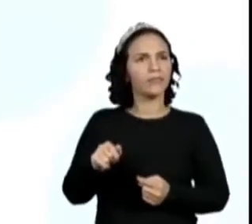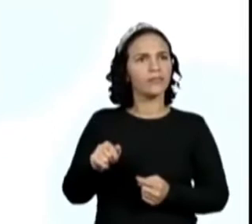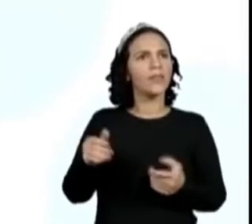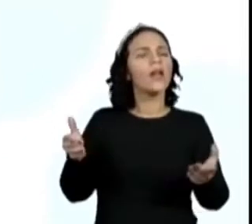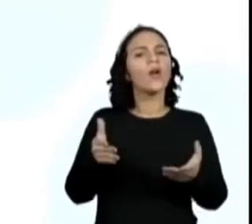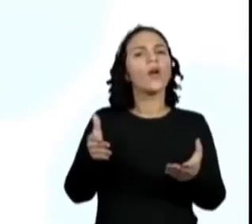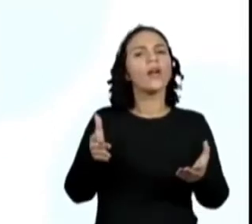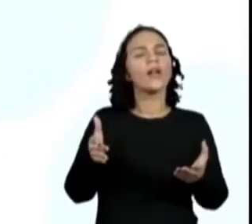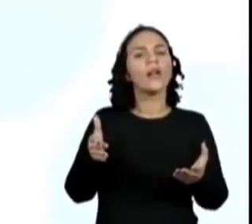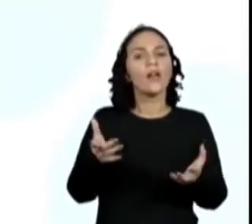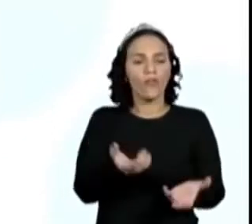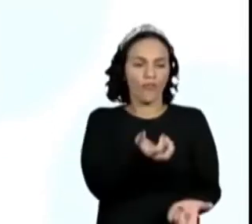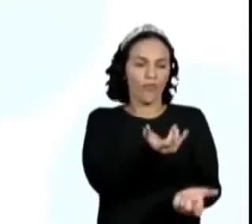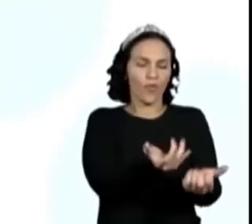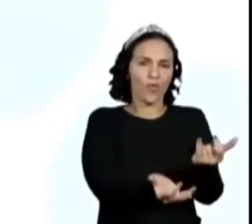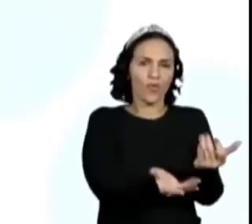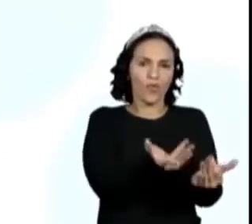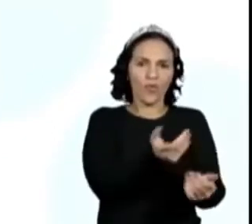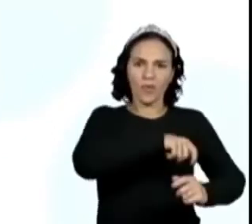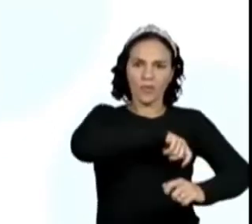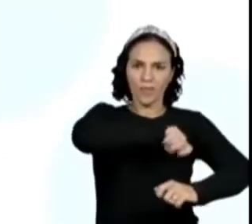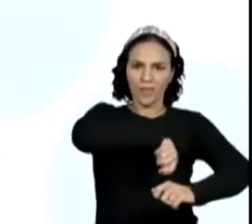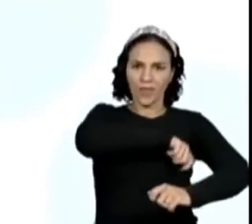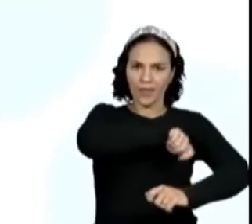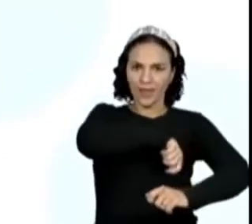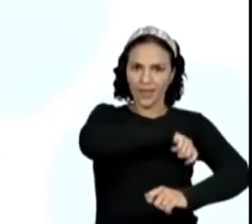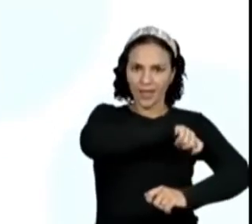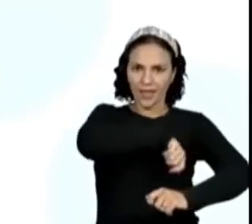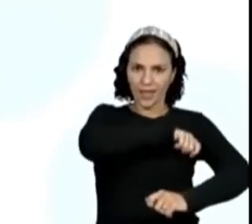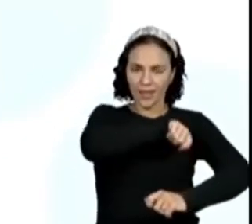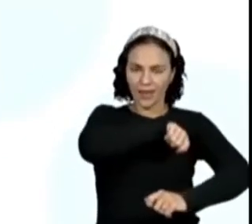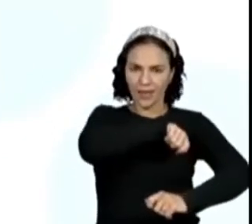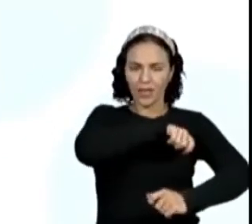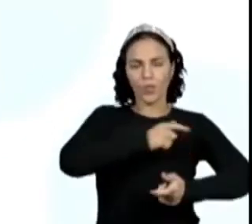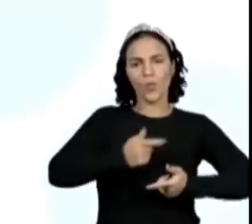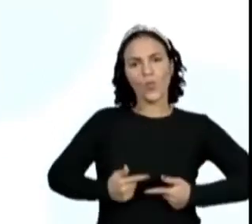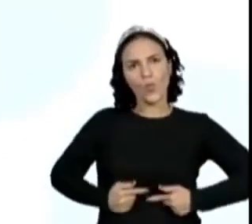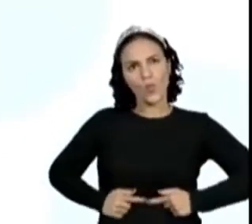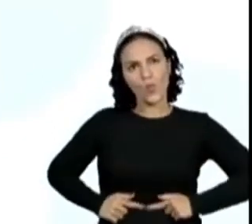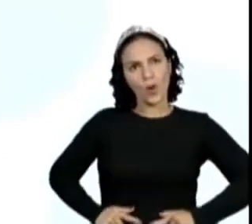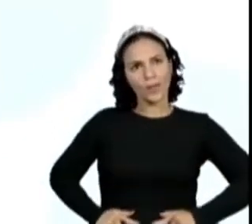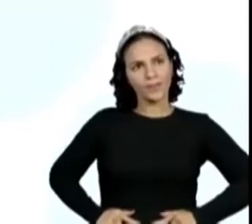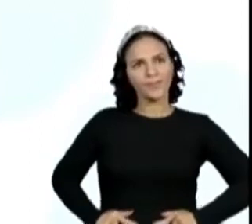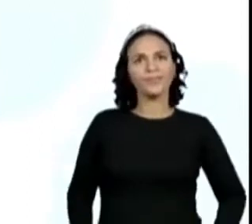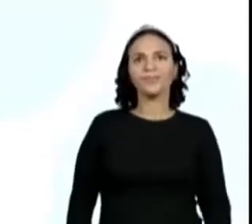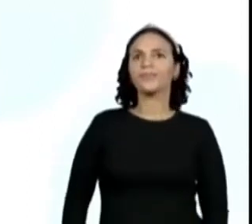lá, a professora Sandra até já deu a dica. É isso mesmo, professora Sandra, é isso mesmo. Olha lá.